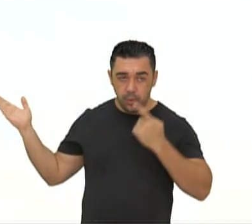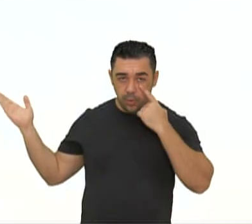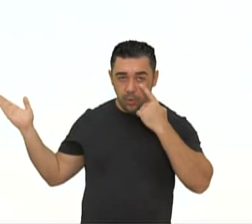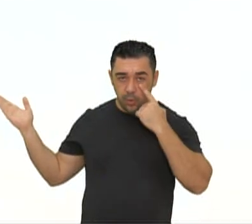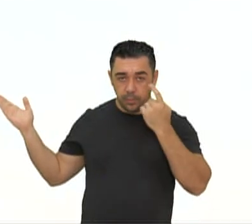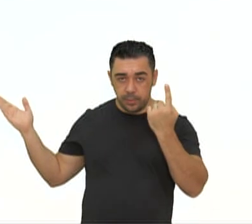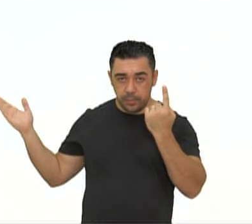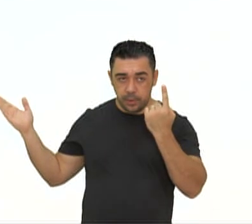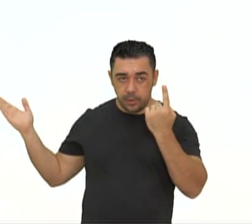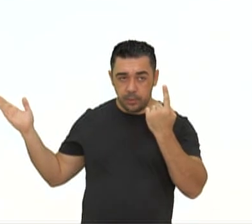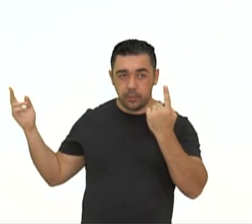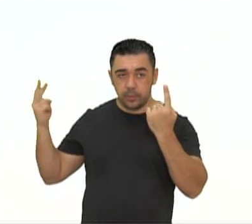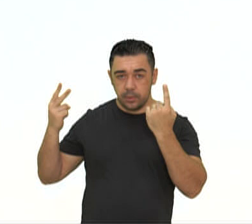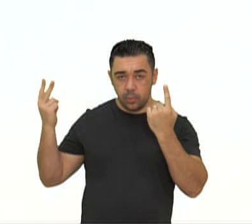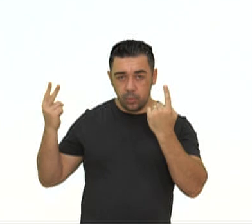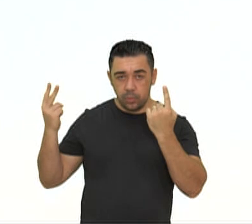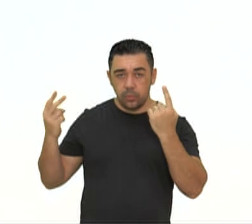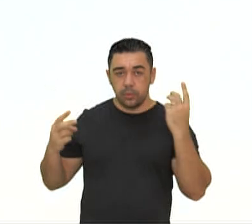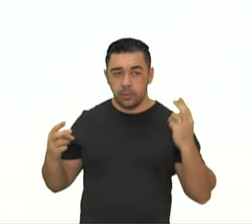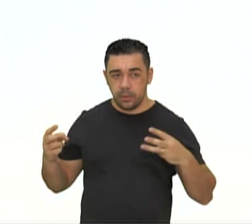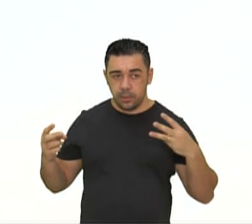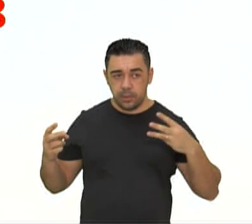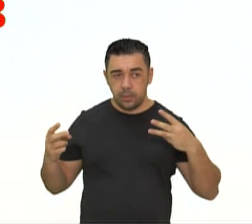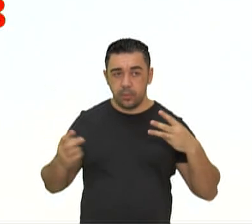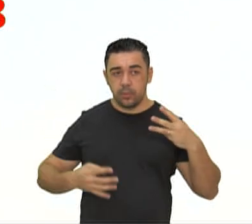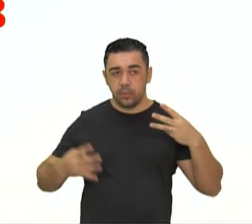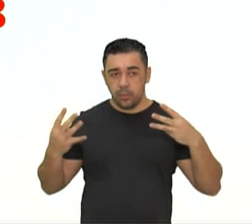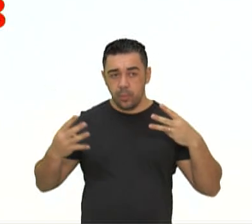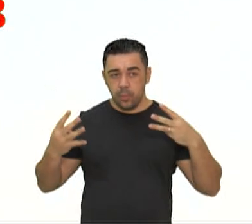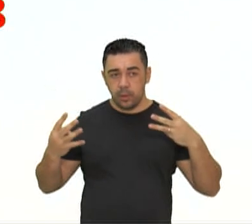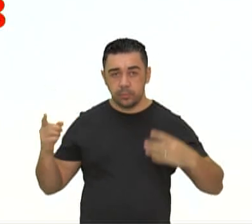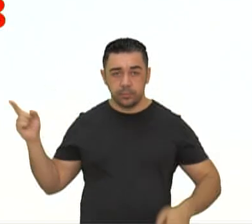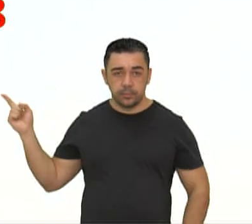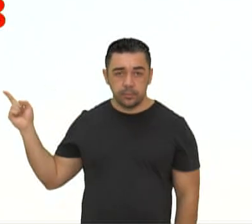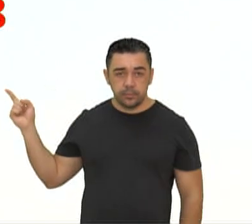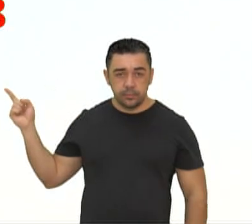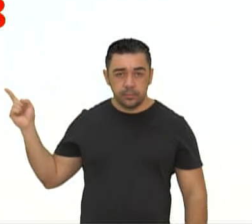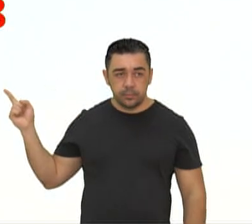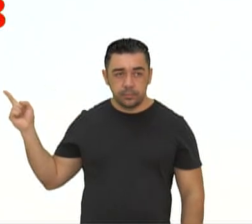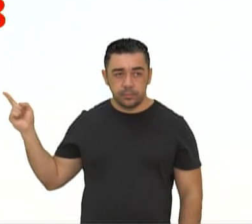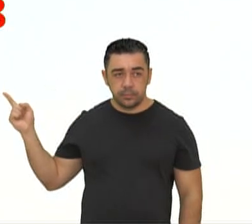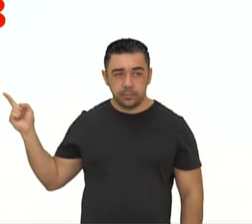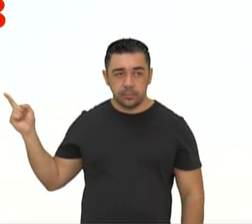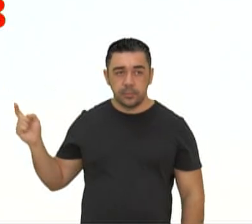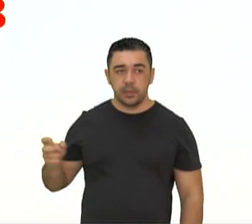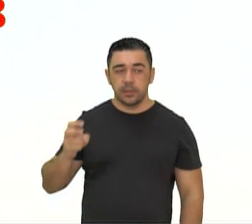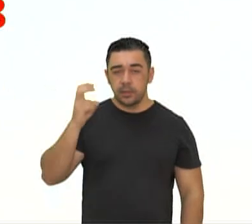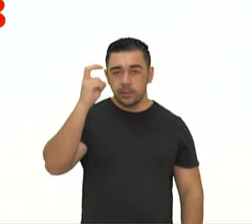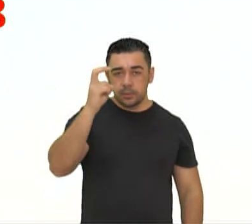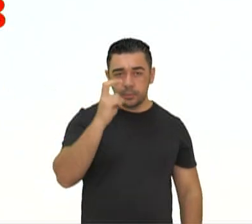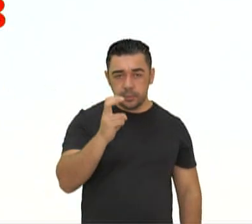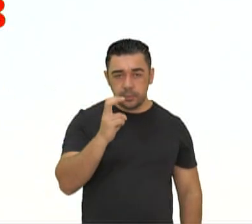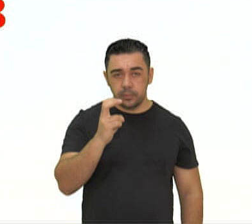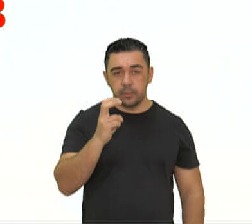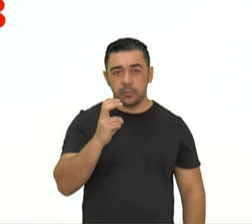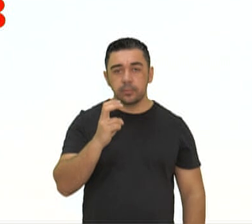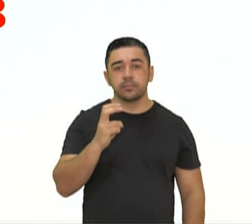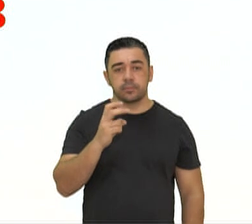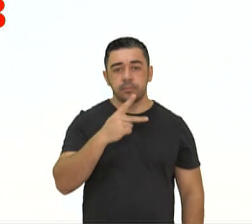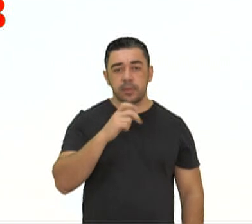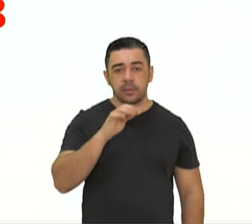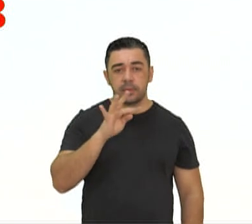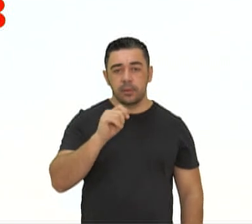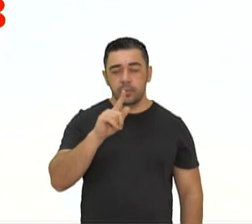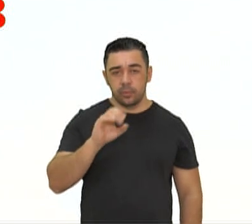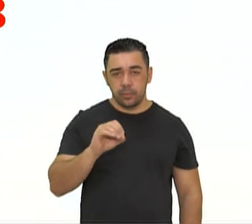o primeiro, o segundo, o terceiro e o quarto. Então, 5 vértices, 5 lados, pentágono,